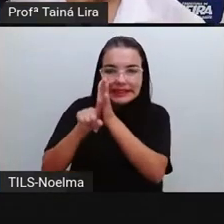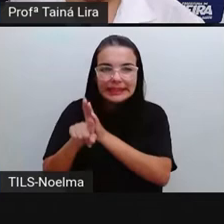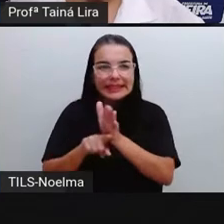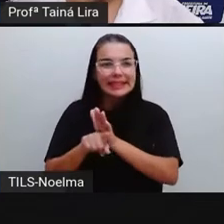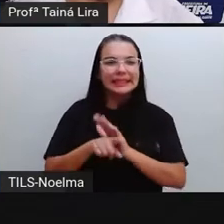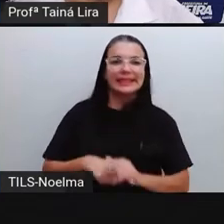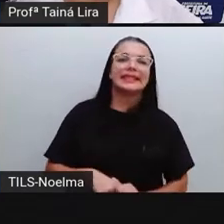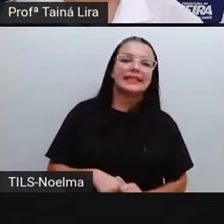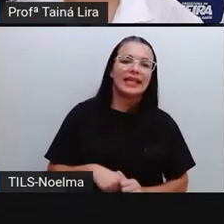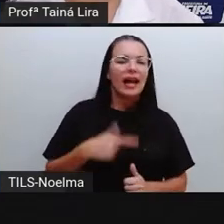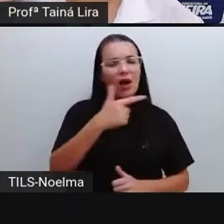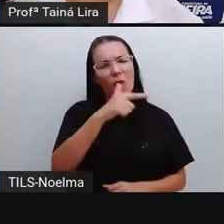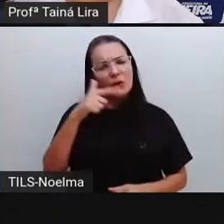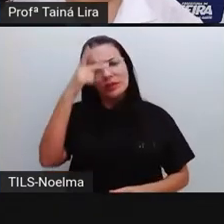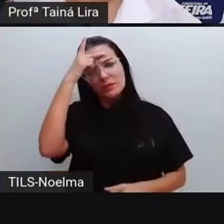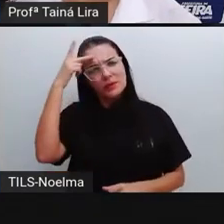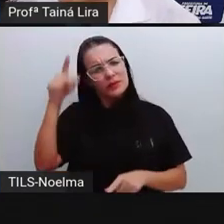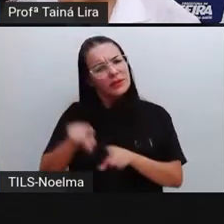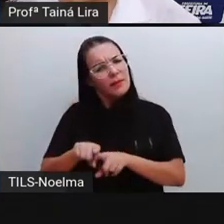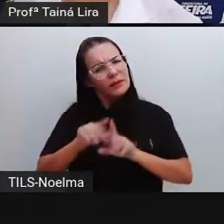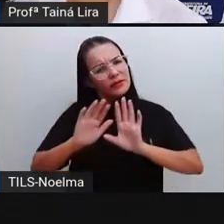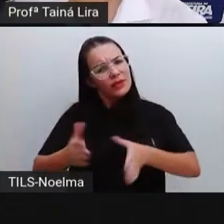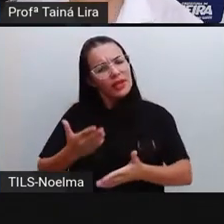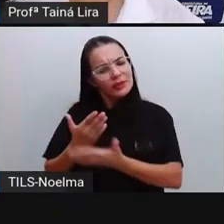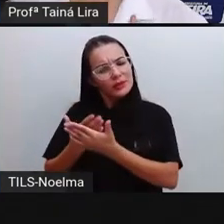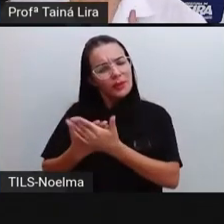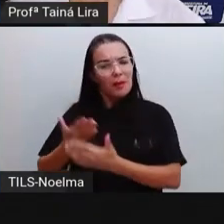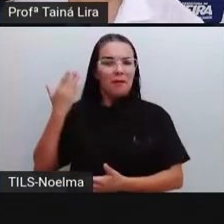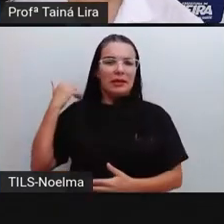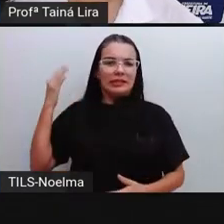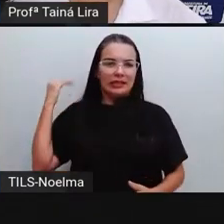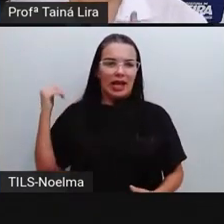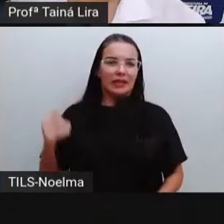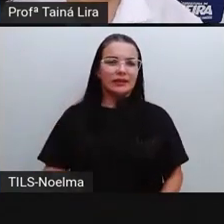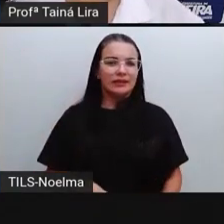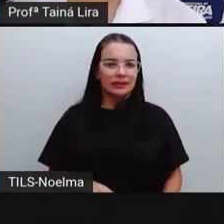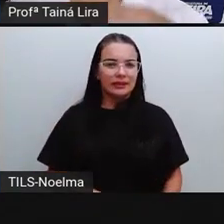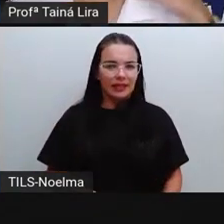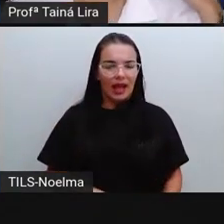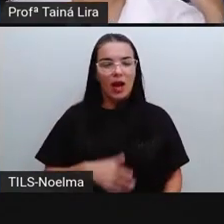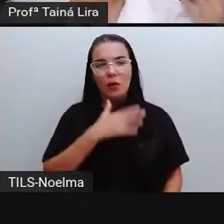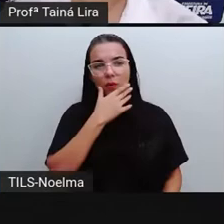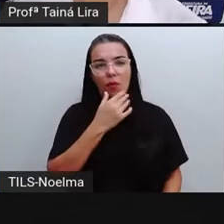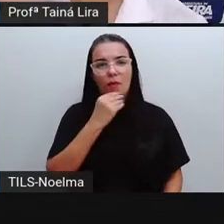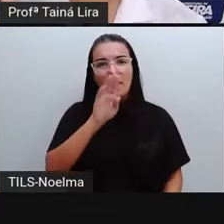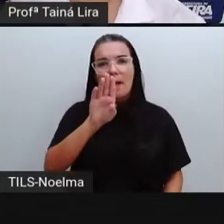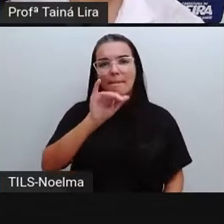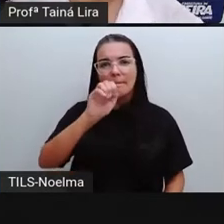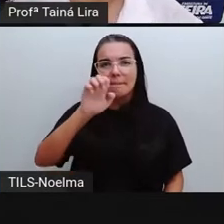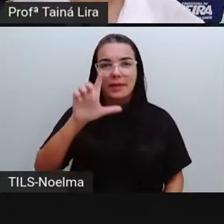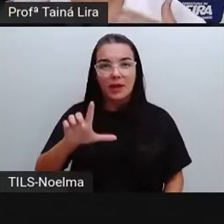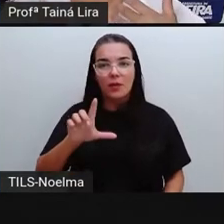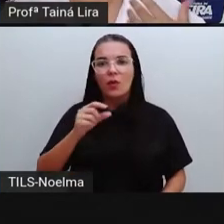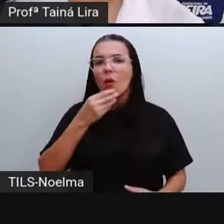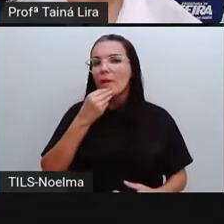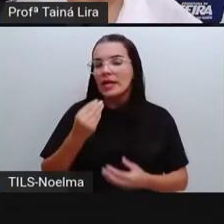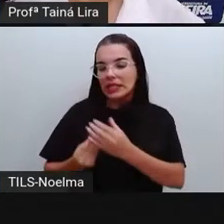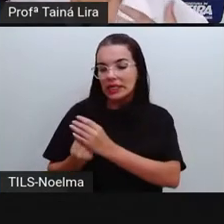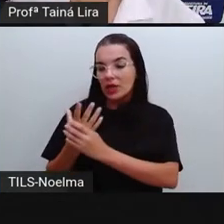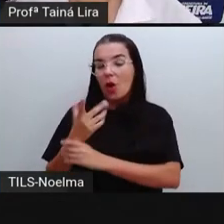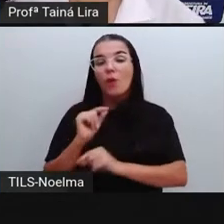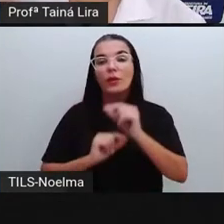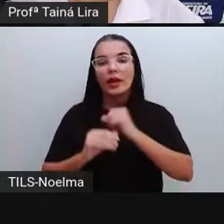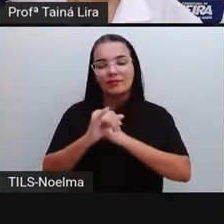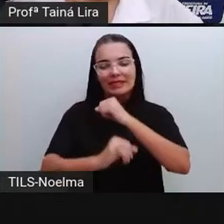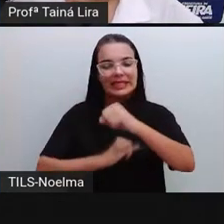e entre outras pessoas que nós até já estudamos. Então, Bill Gates, que desenvolveu aí o sistema que a gente usa,